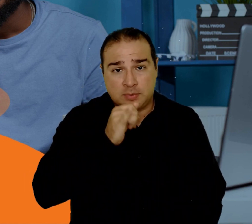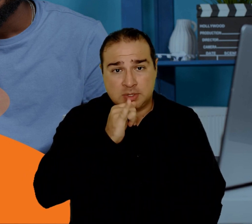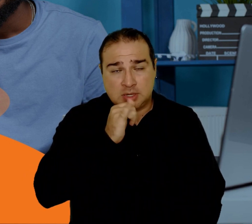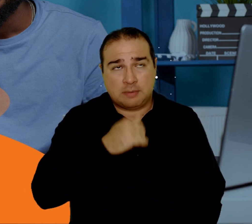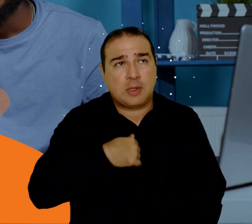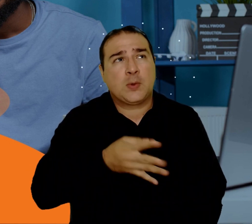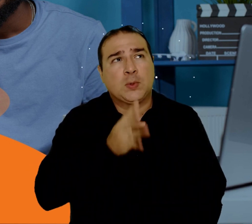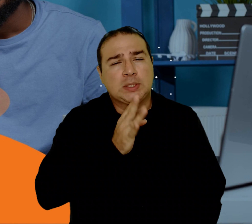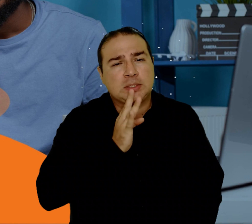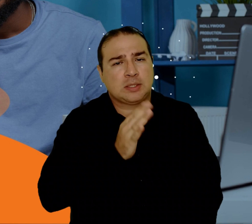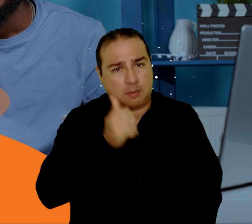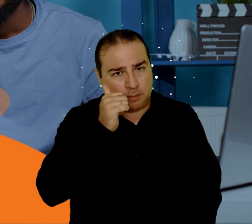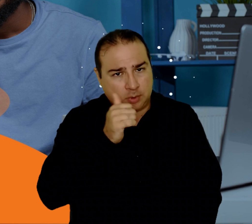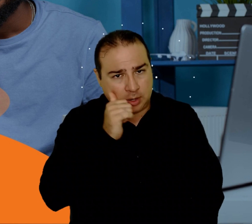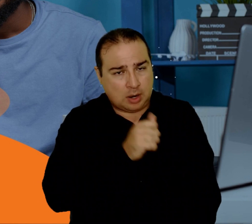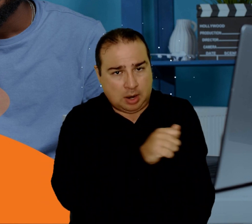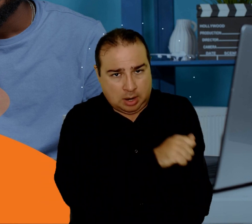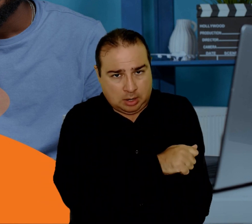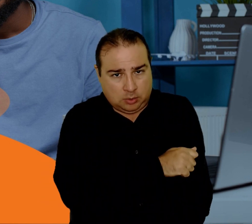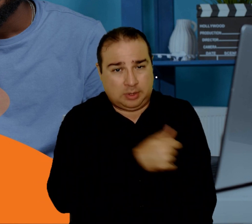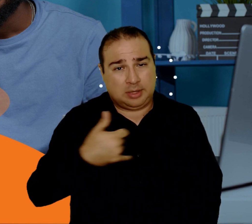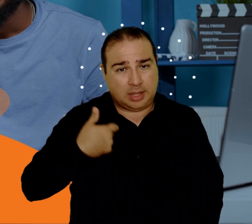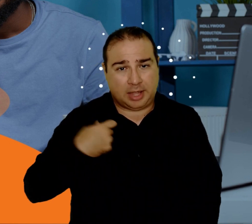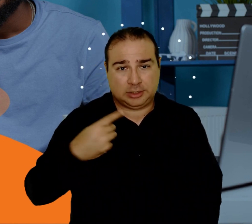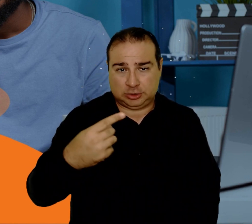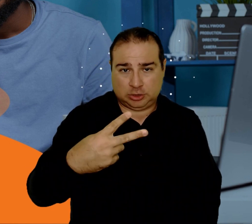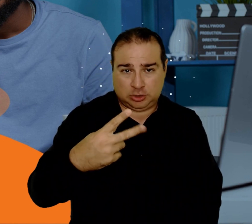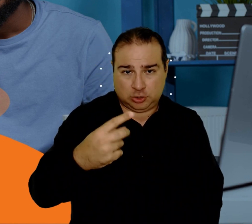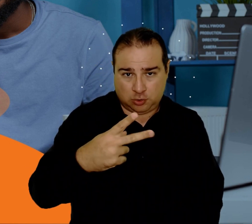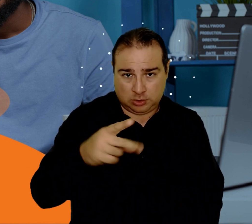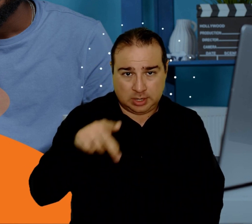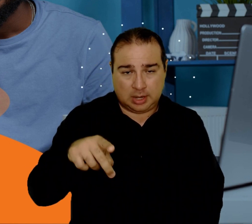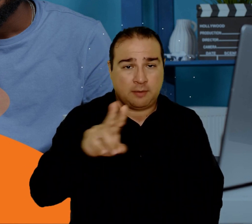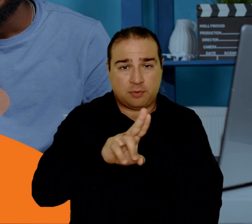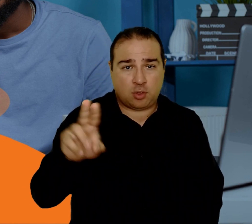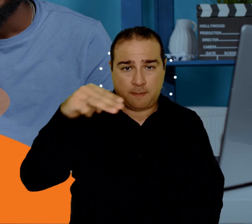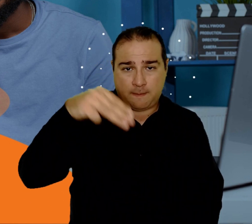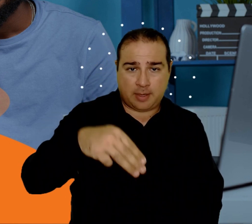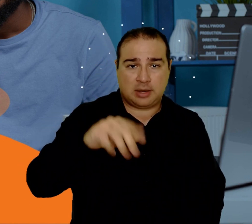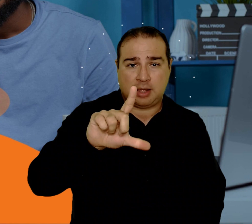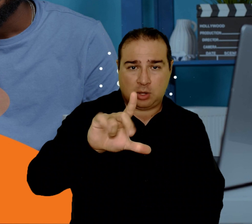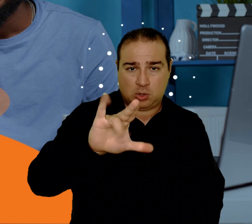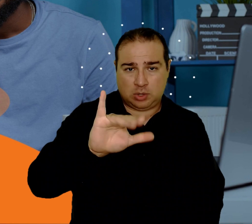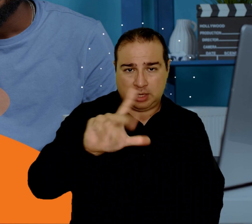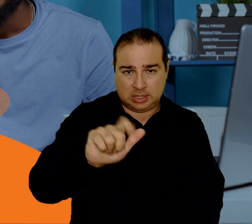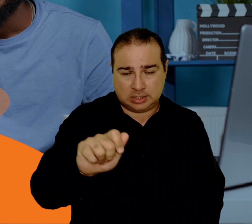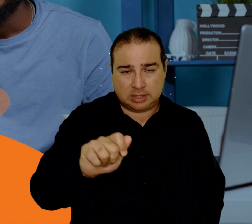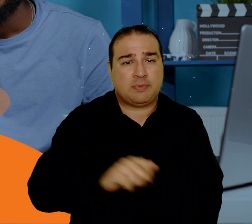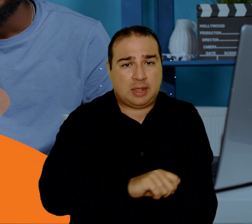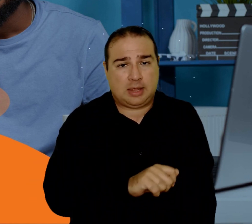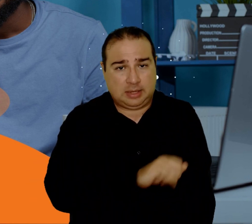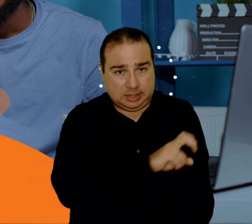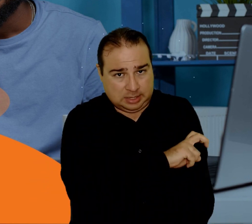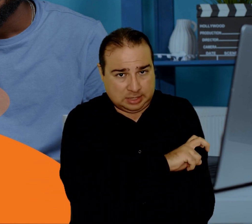exemplo, eu conheci uma aluna que tinha 12 anos, chamava-se Maria Heloísa, estava no 5º ano de uma